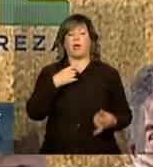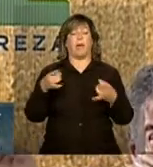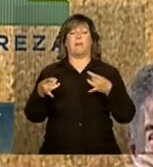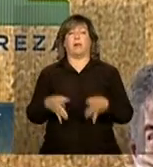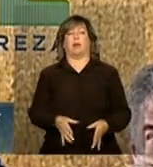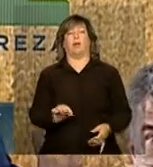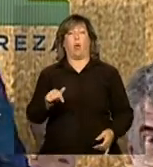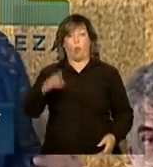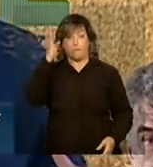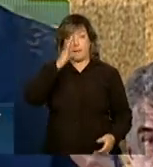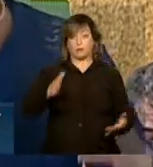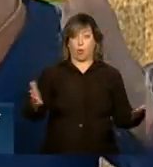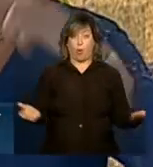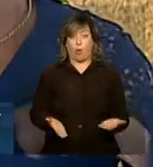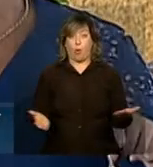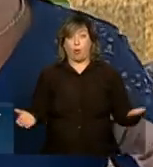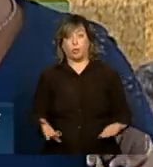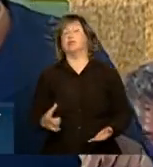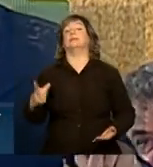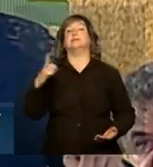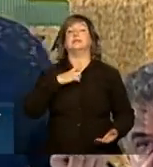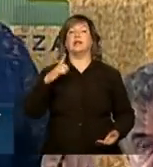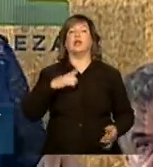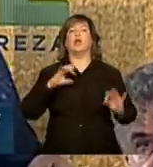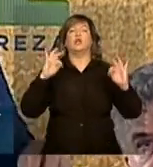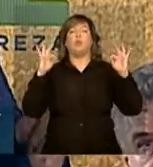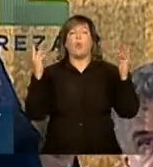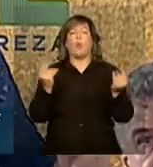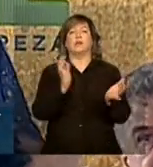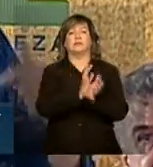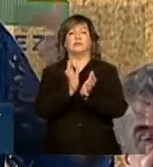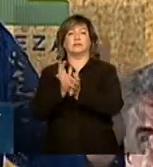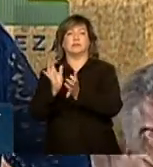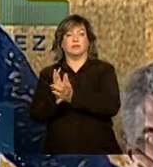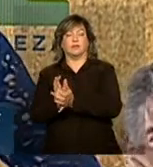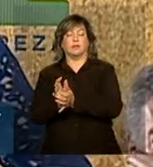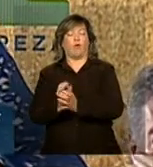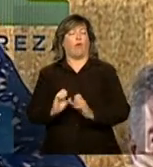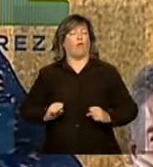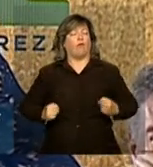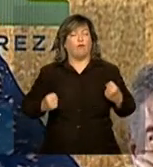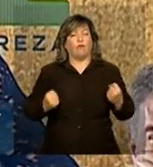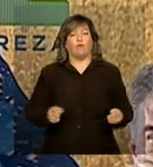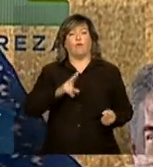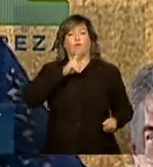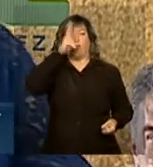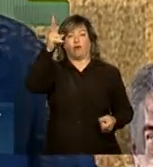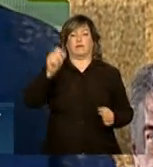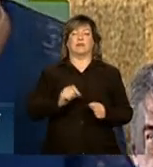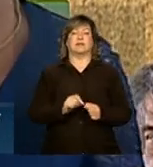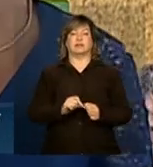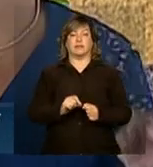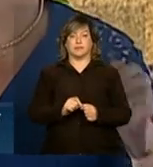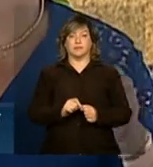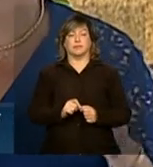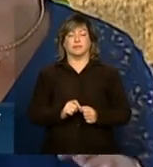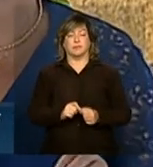Brasil hoje tem, em todos os setores, um grande esforço a fazer.